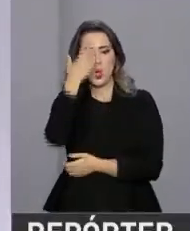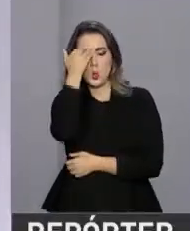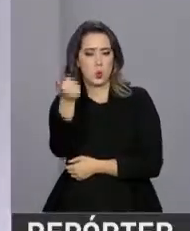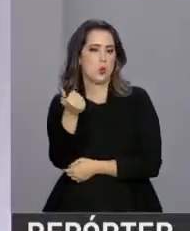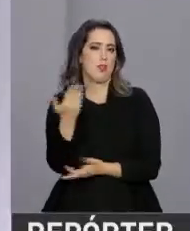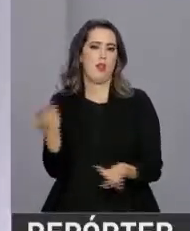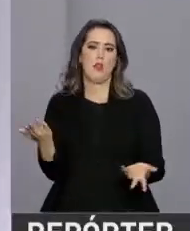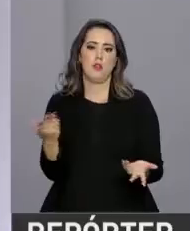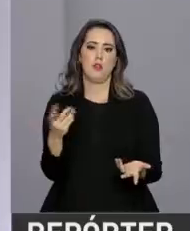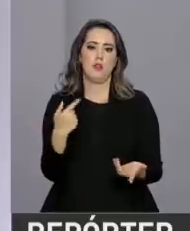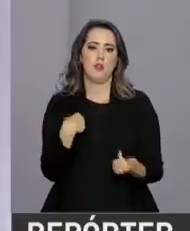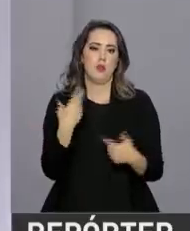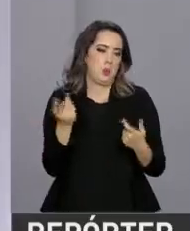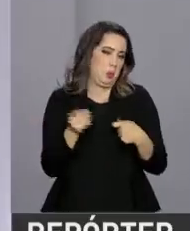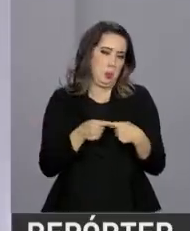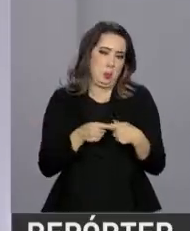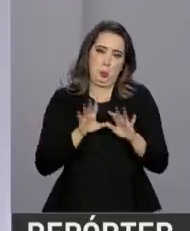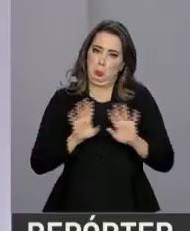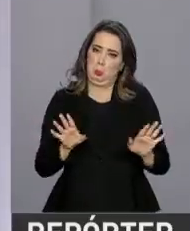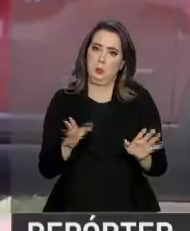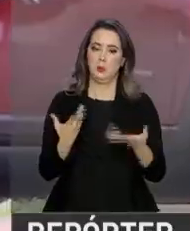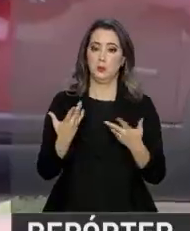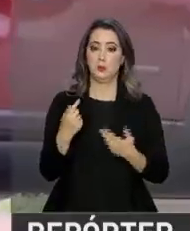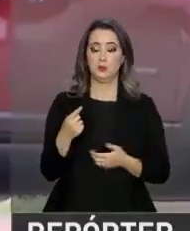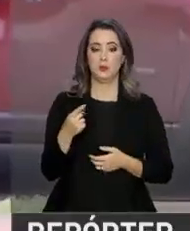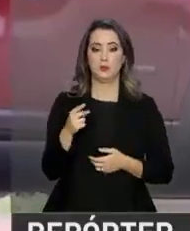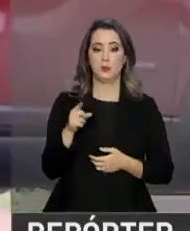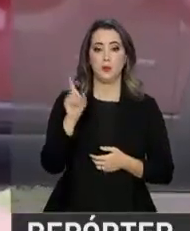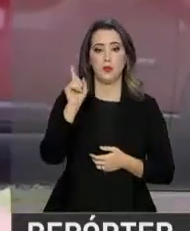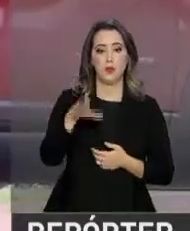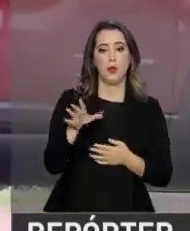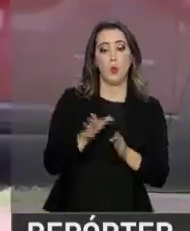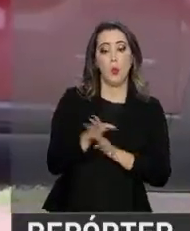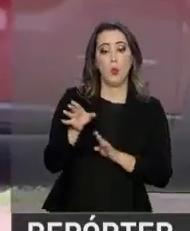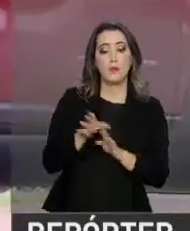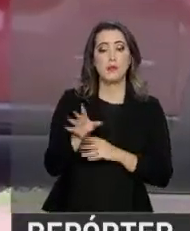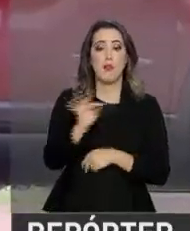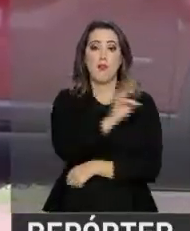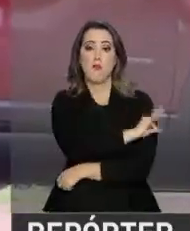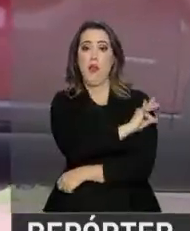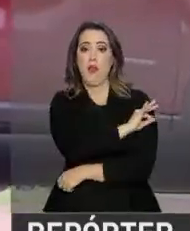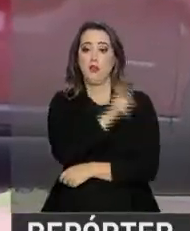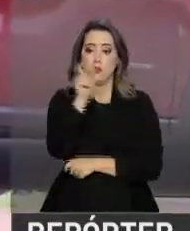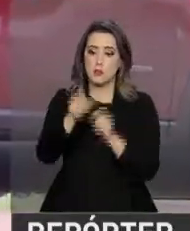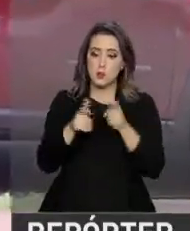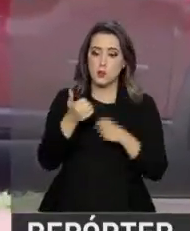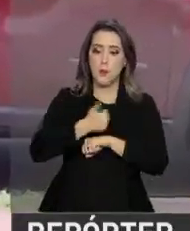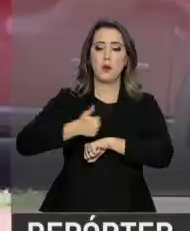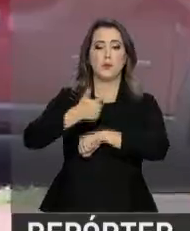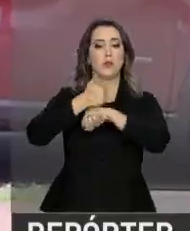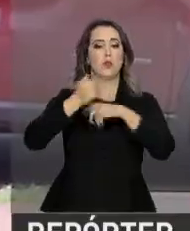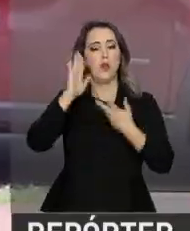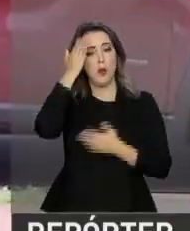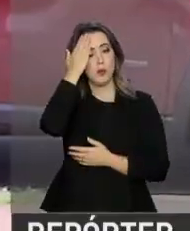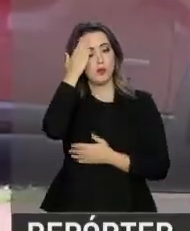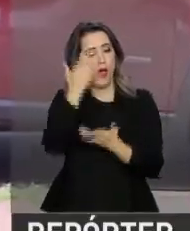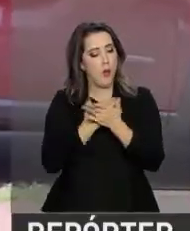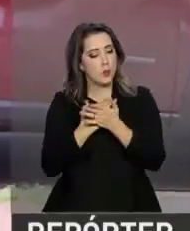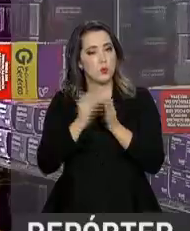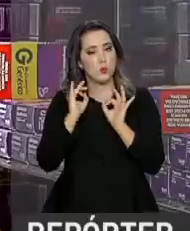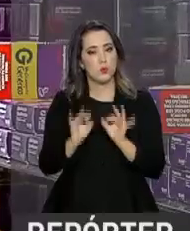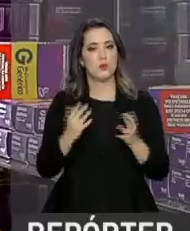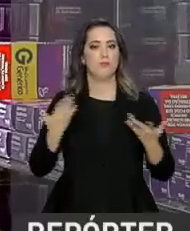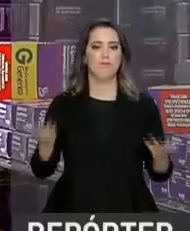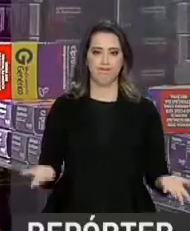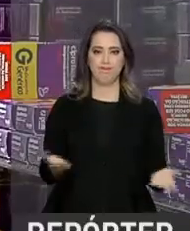o profissional no assunto é uma orientação técnica é que foi dada por um especialista que é o médico que estudou pra isso